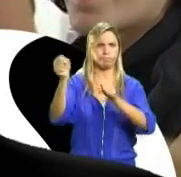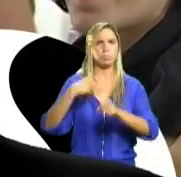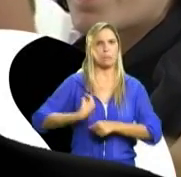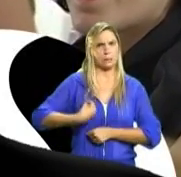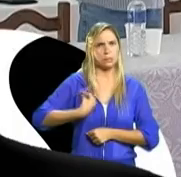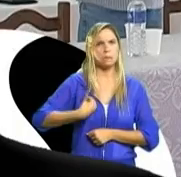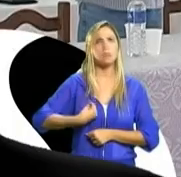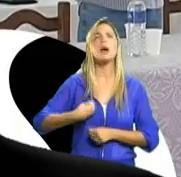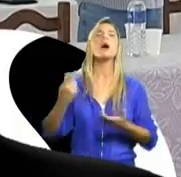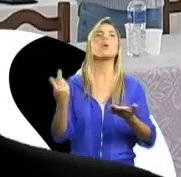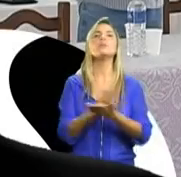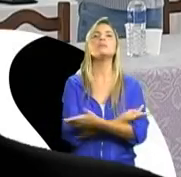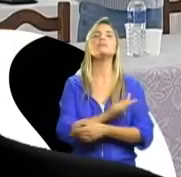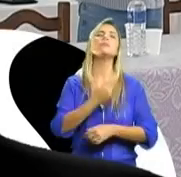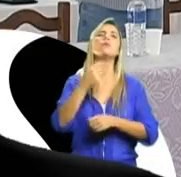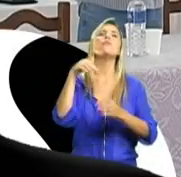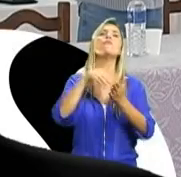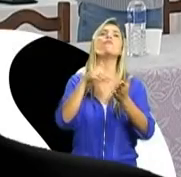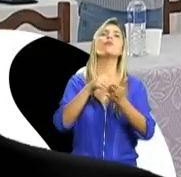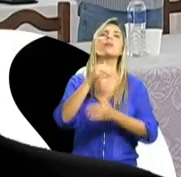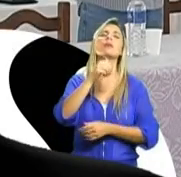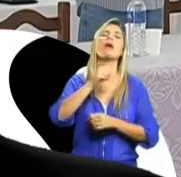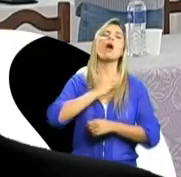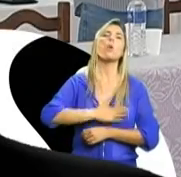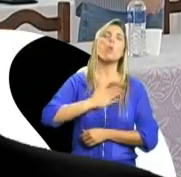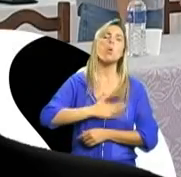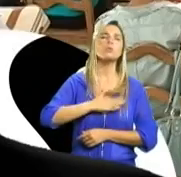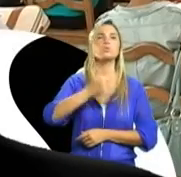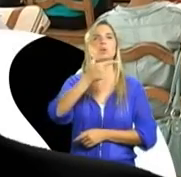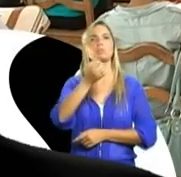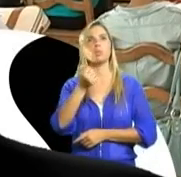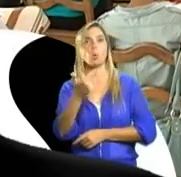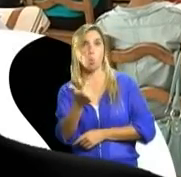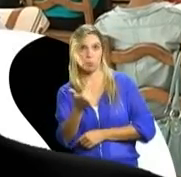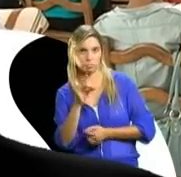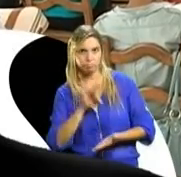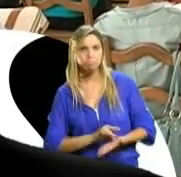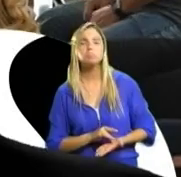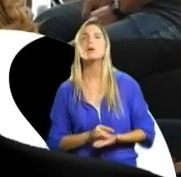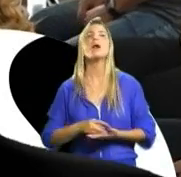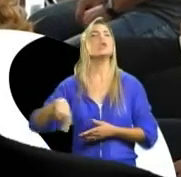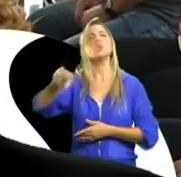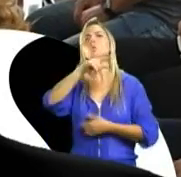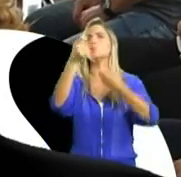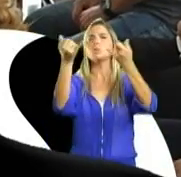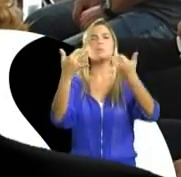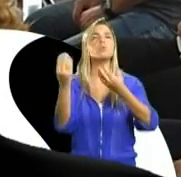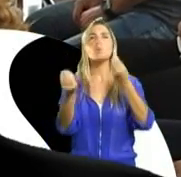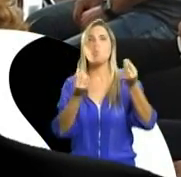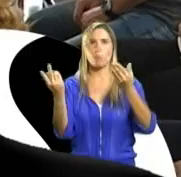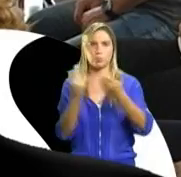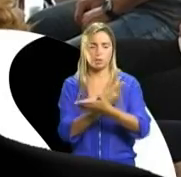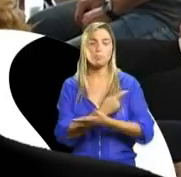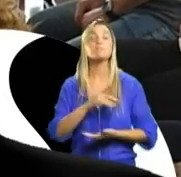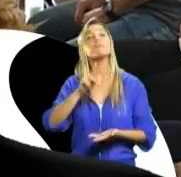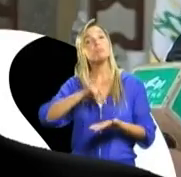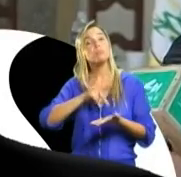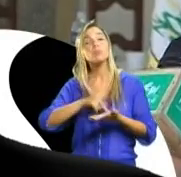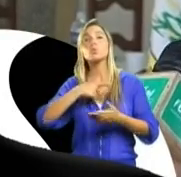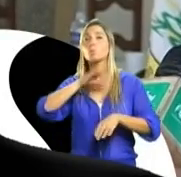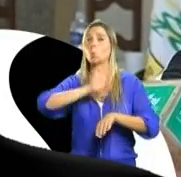em agosto de 2012, e eles ressaltaram os resultados obtidos com a capacitação. O curso foi